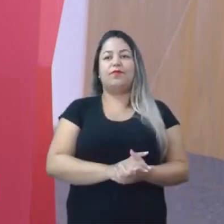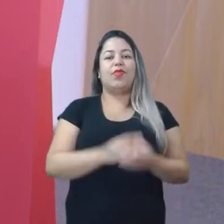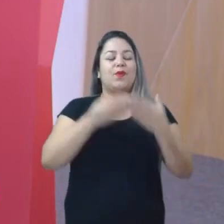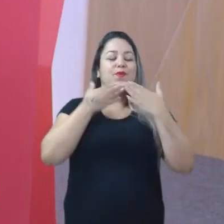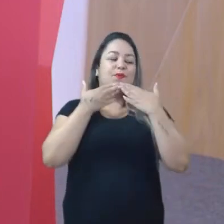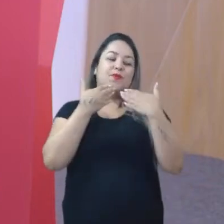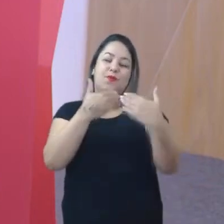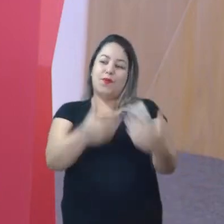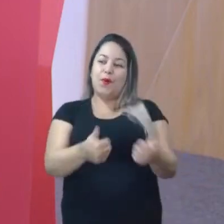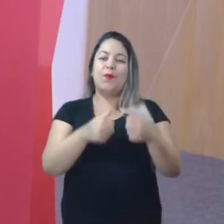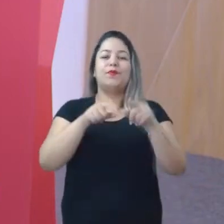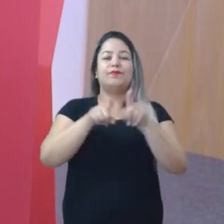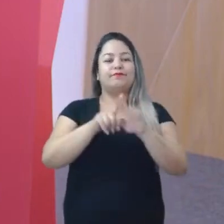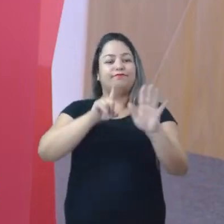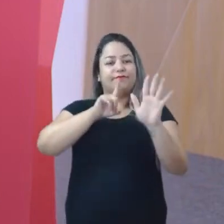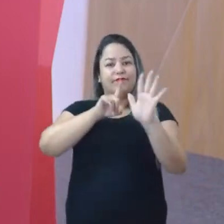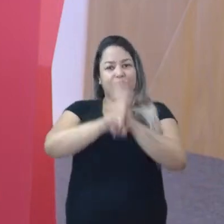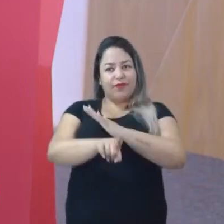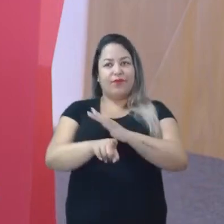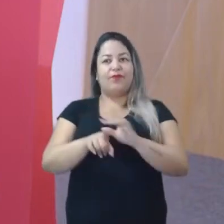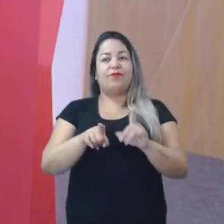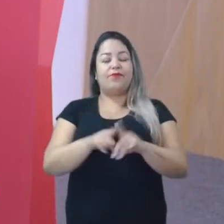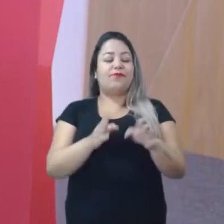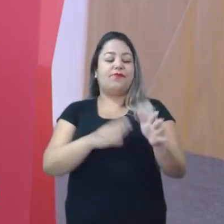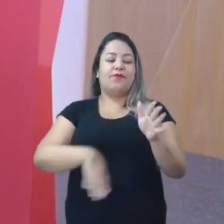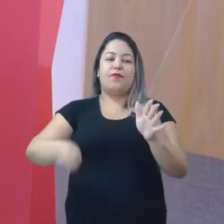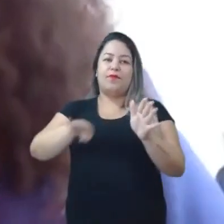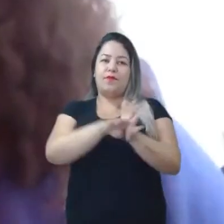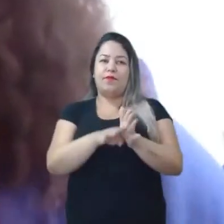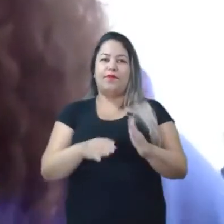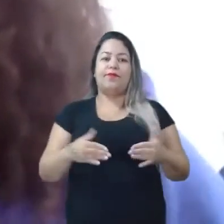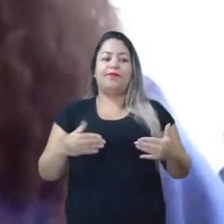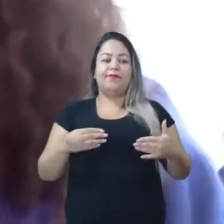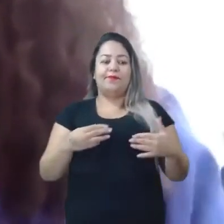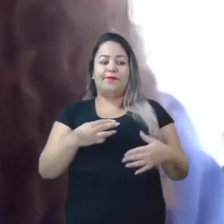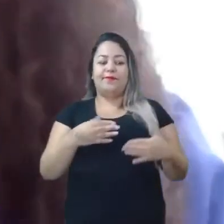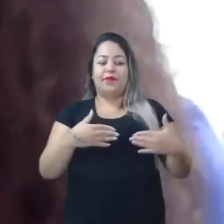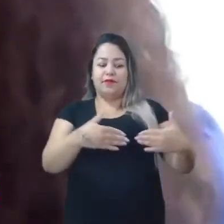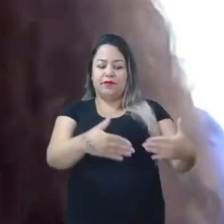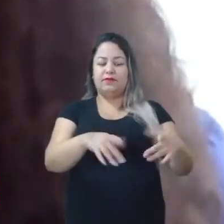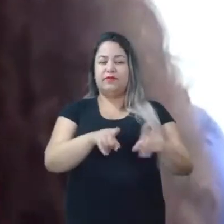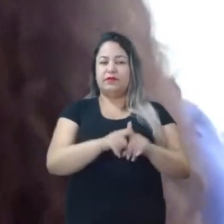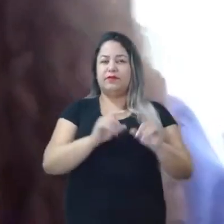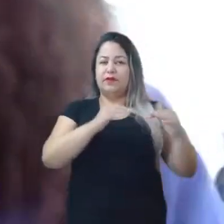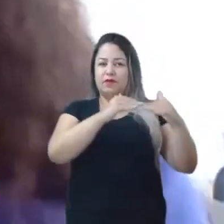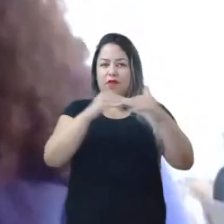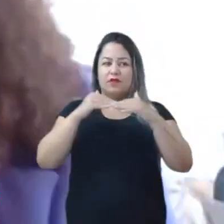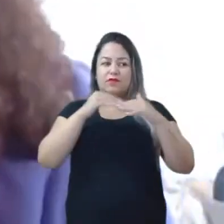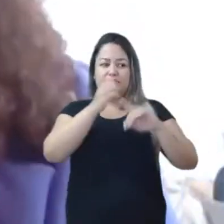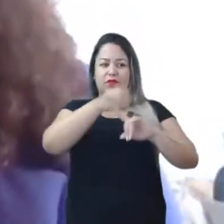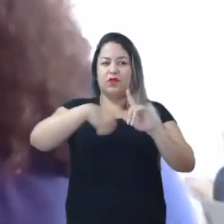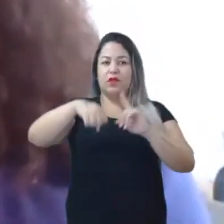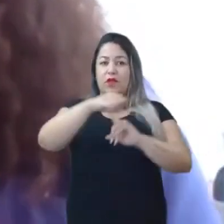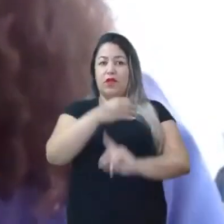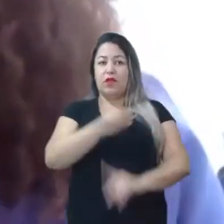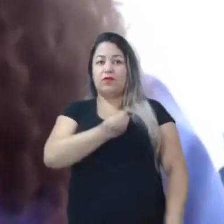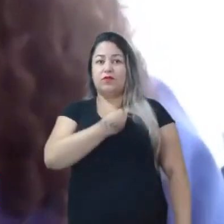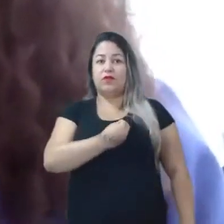você perguntar, né? Eu cheguei para o Ministério da Igualdade Racial bem recentemente, eu estou aqui em